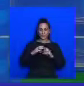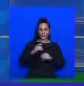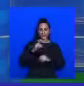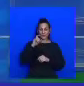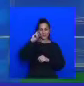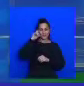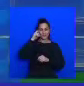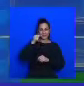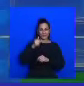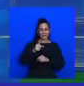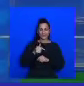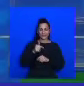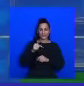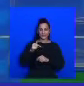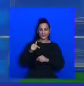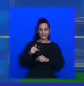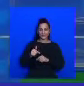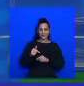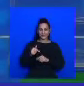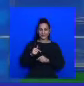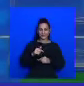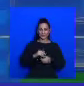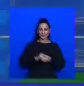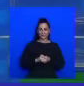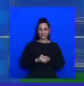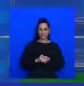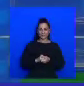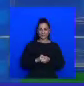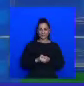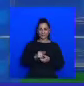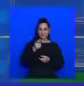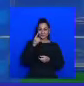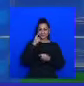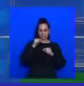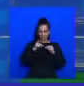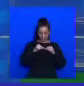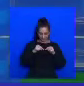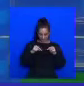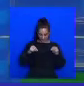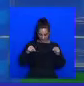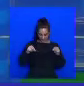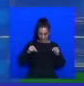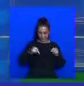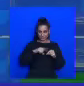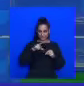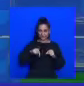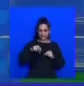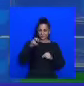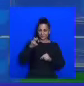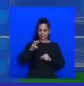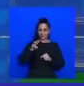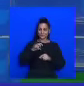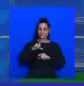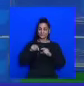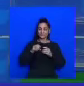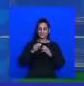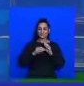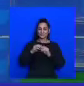número 77. Preta 77. Vamos confirmar os cinco números sorteados no concurso